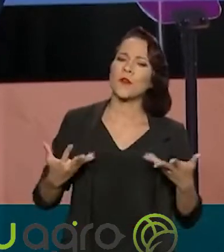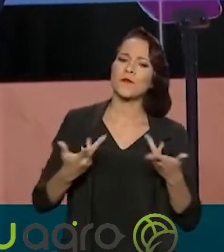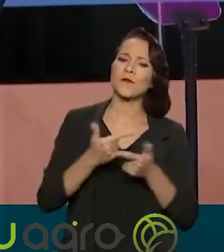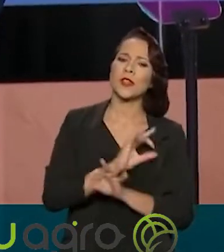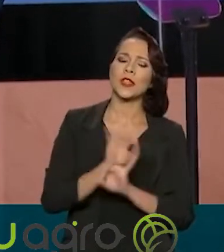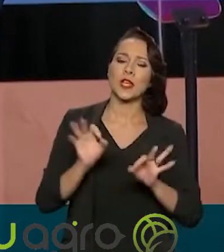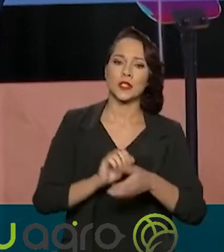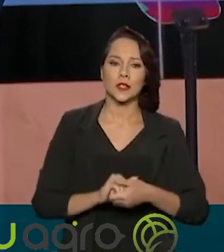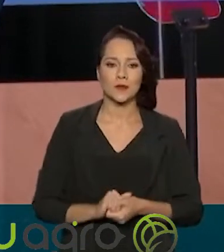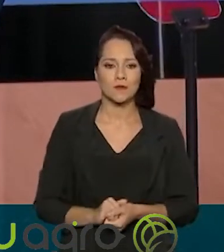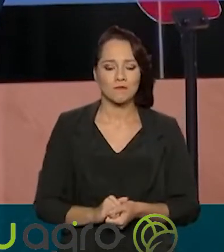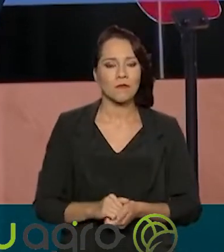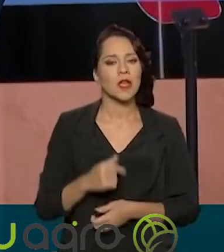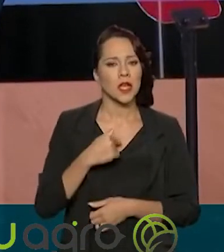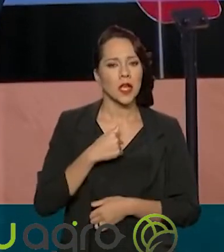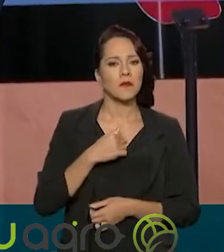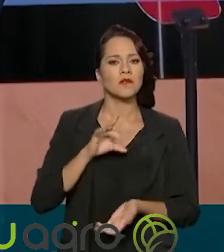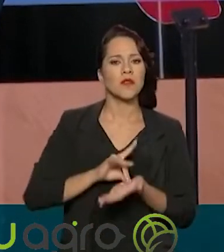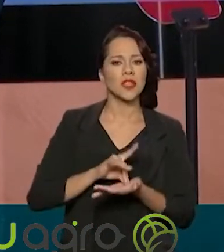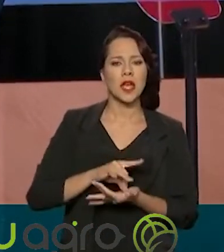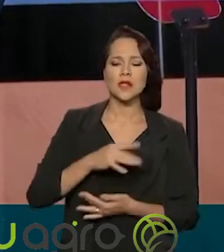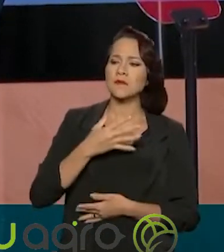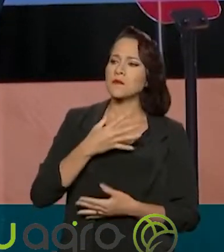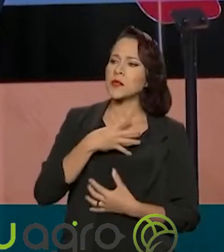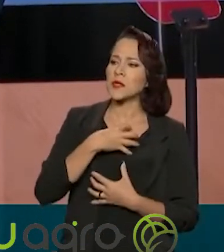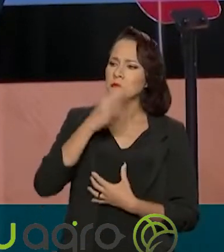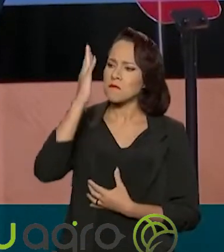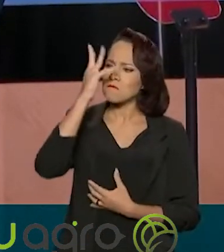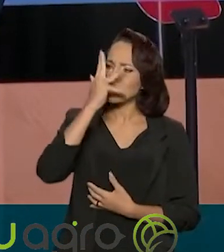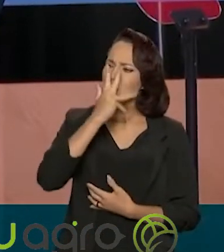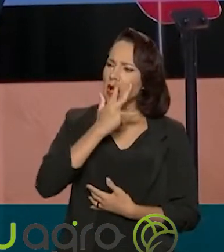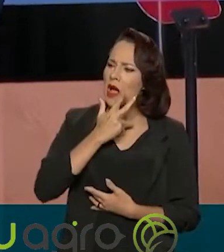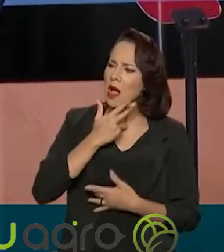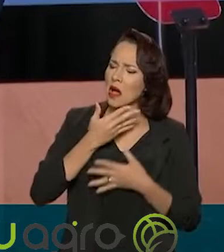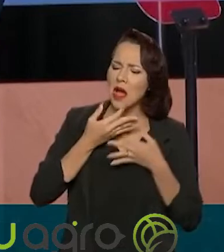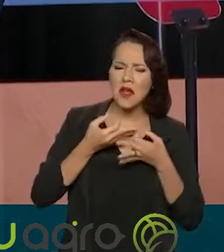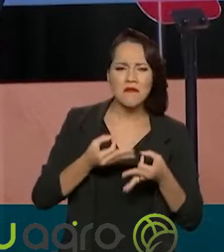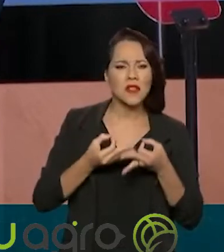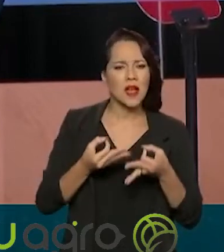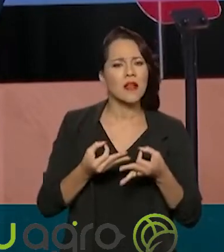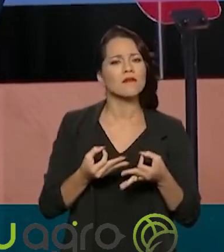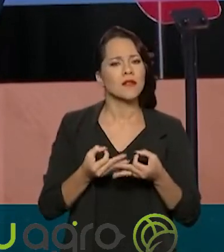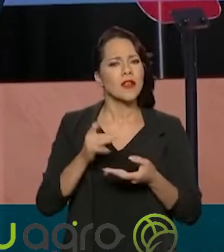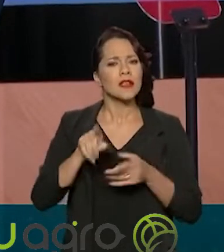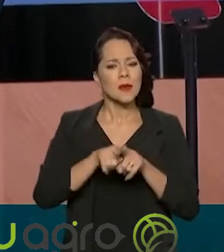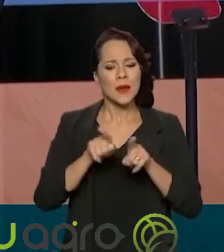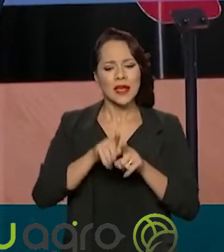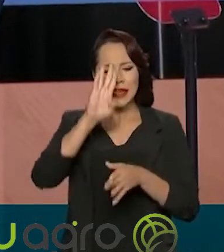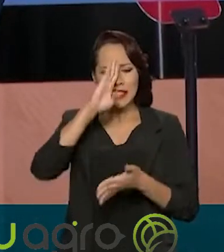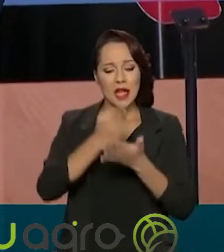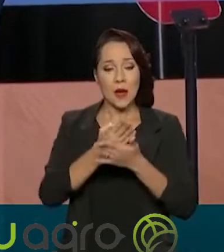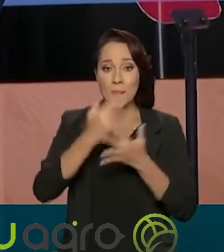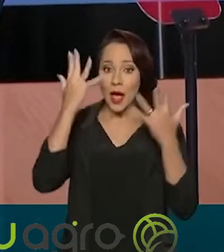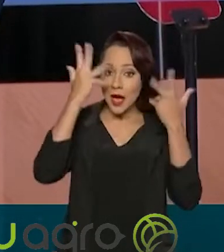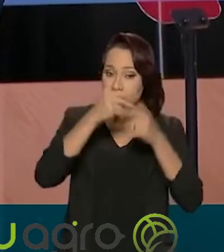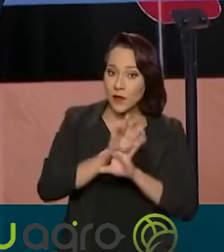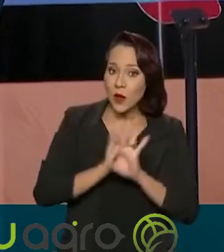fantástica. Estou realmente maravilhado e acreditando em suas palavras e naquilo que foi